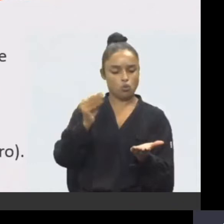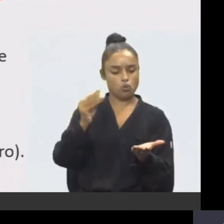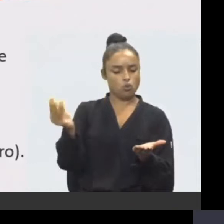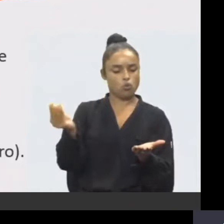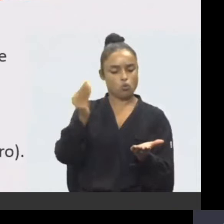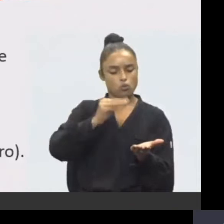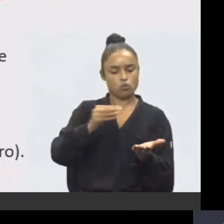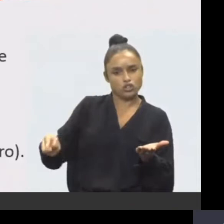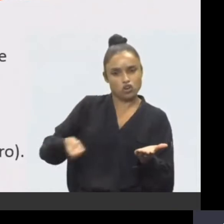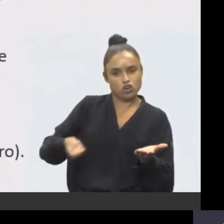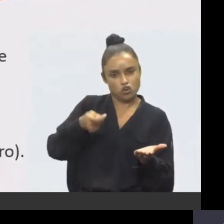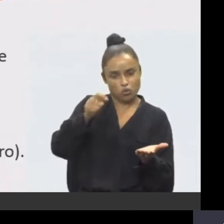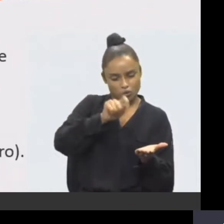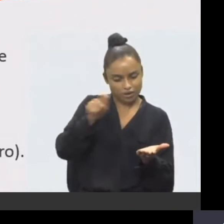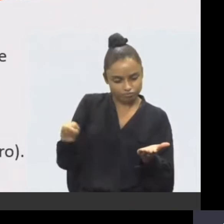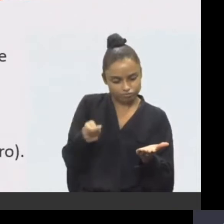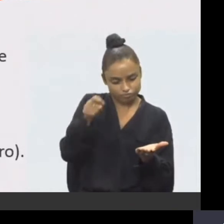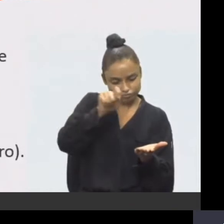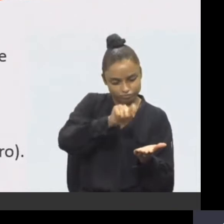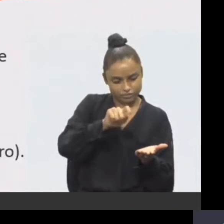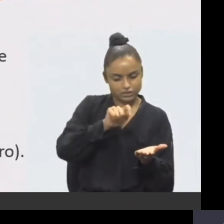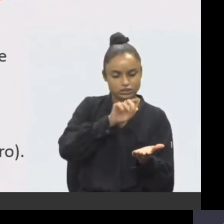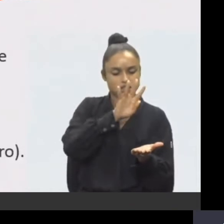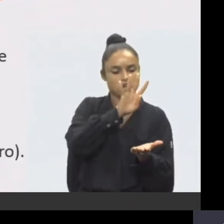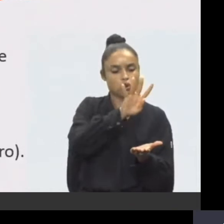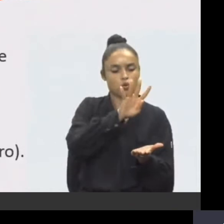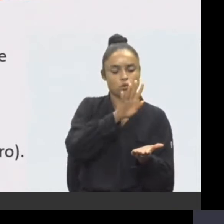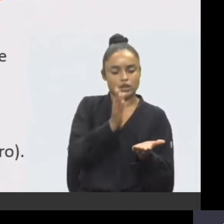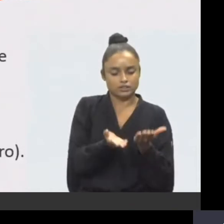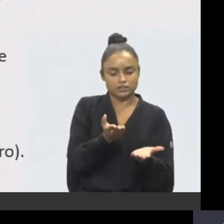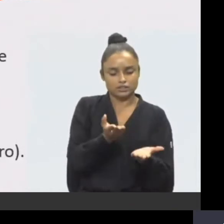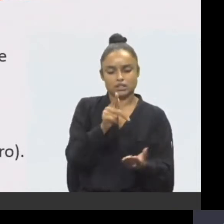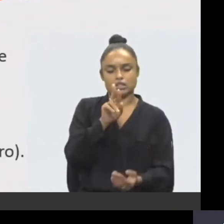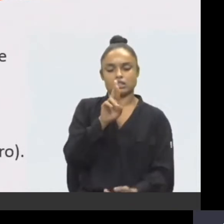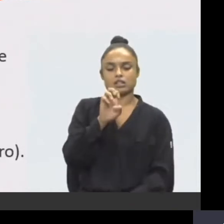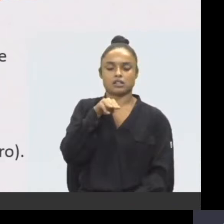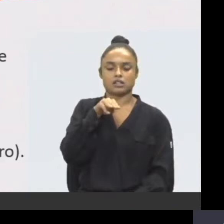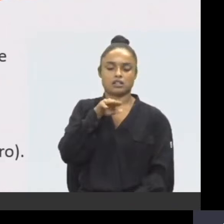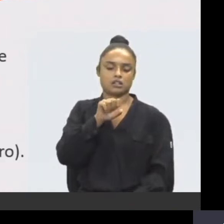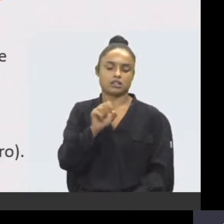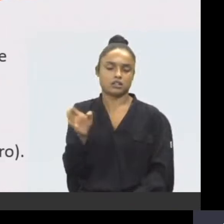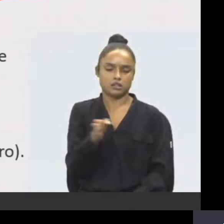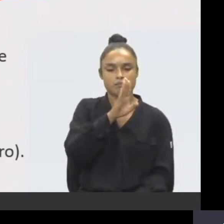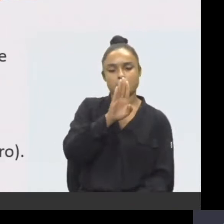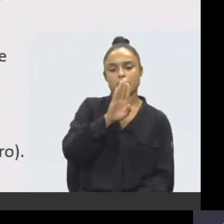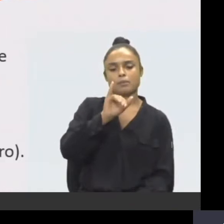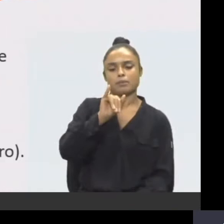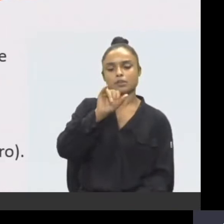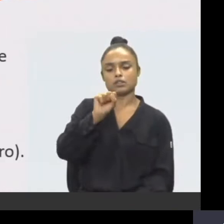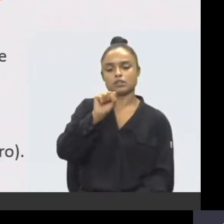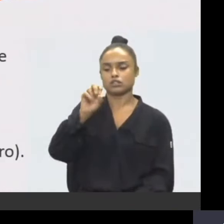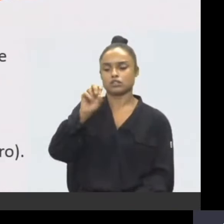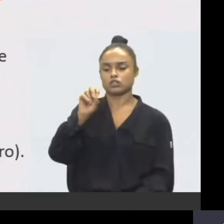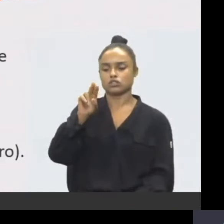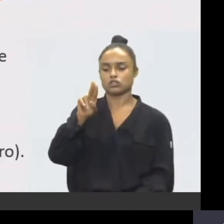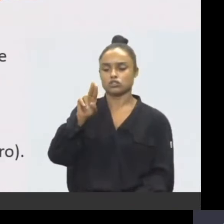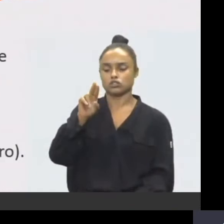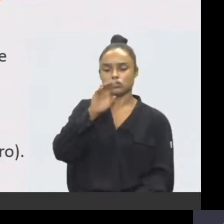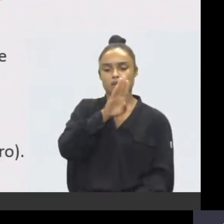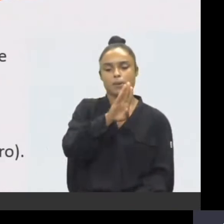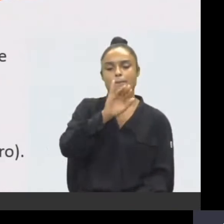aproximadamente 4 gramas de bisulfito de sódio. Inicialmente nós pesamos as 4 gramas em um